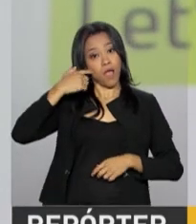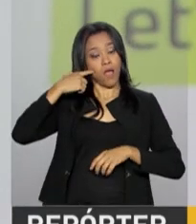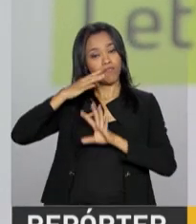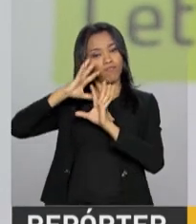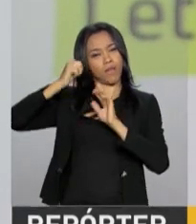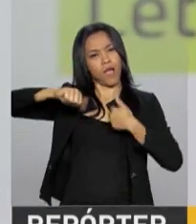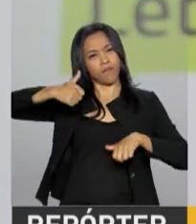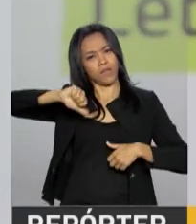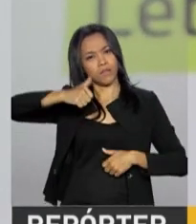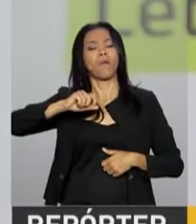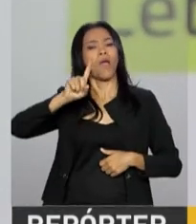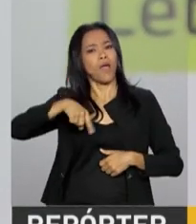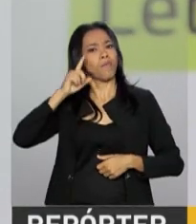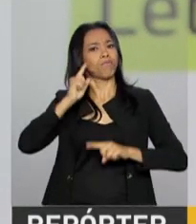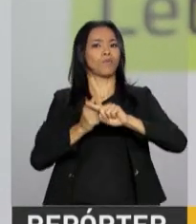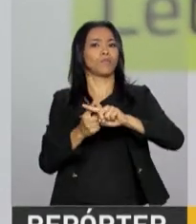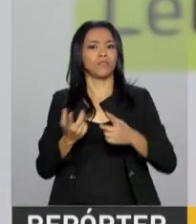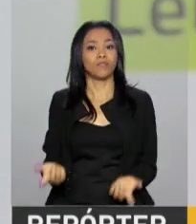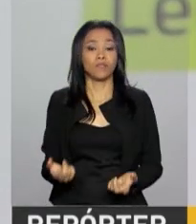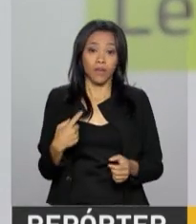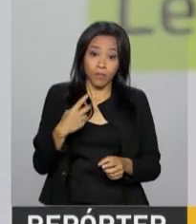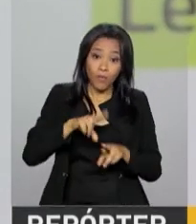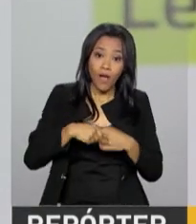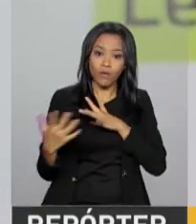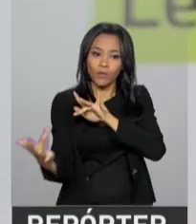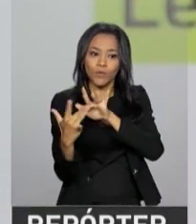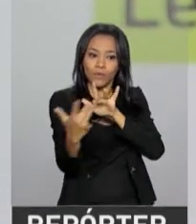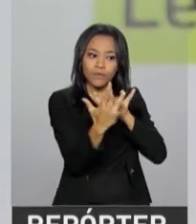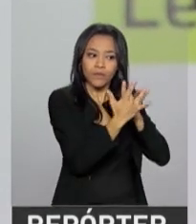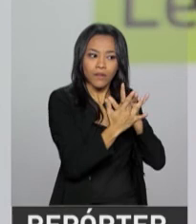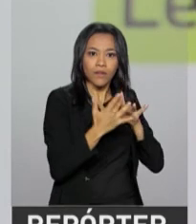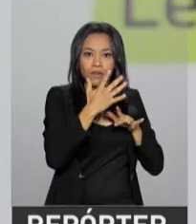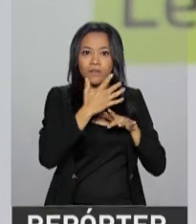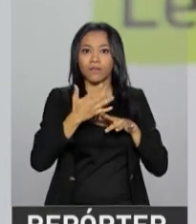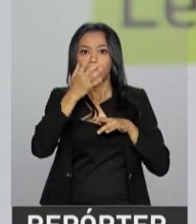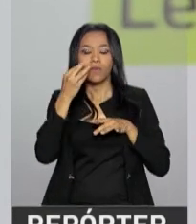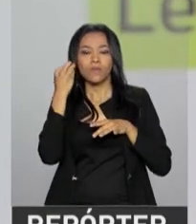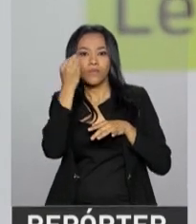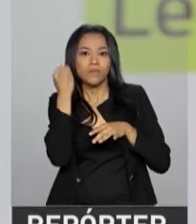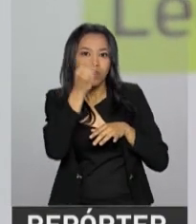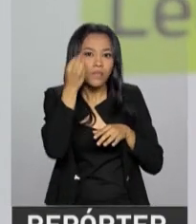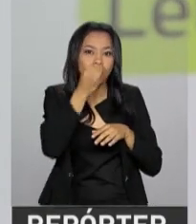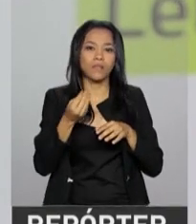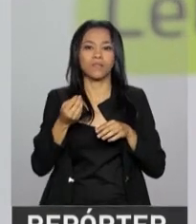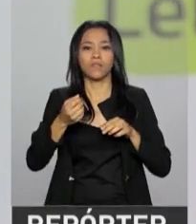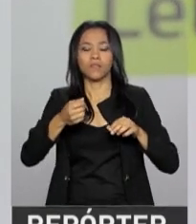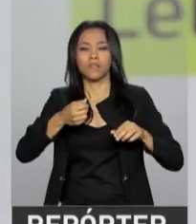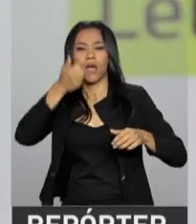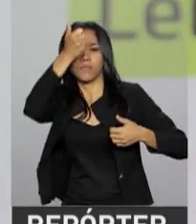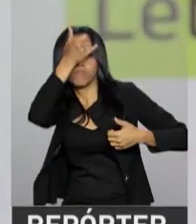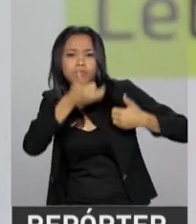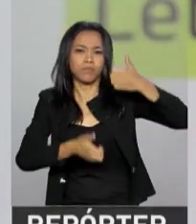É, principalmente por causa do intercâmbio das experiências, os painéis, que teve